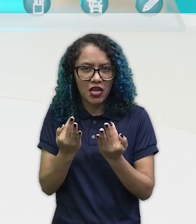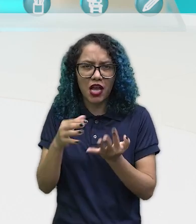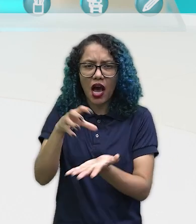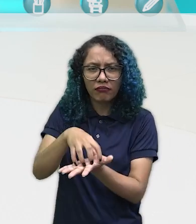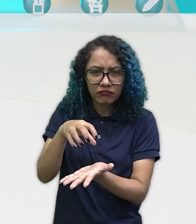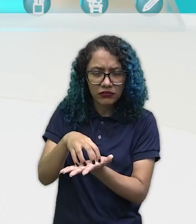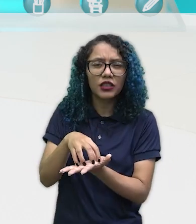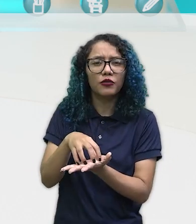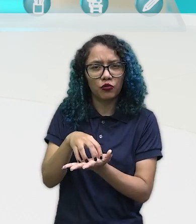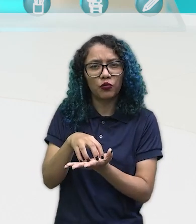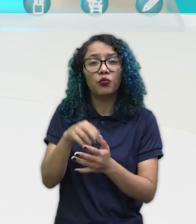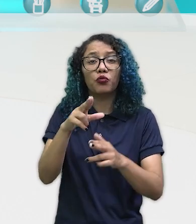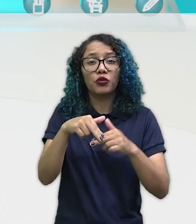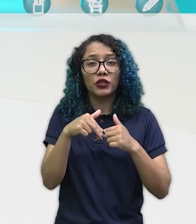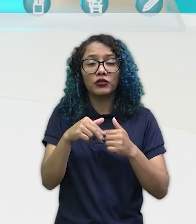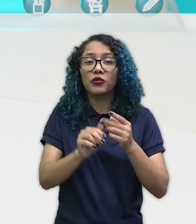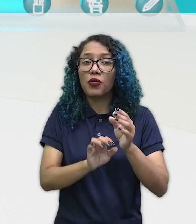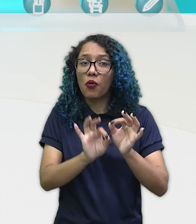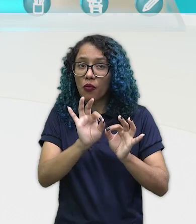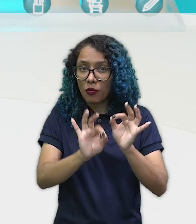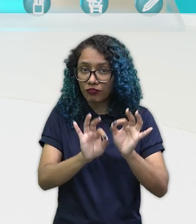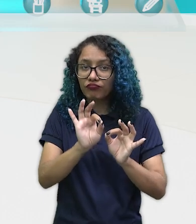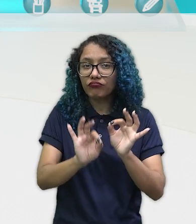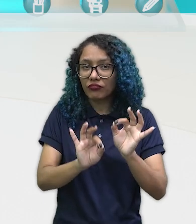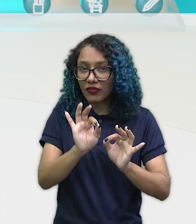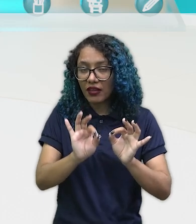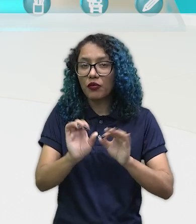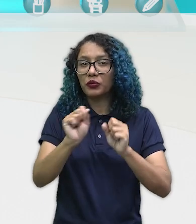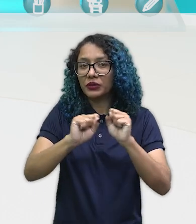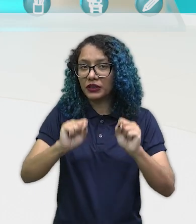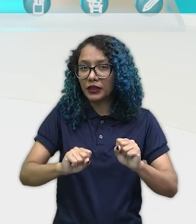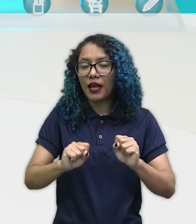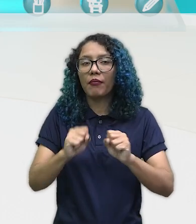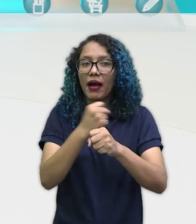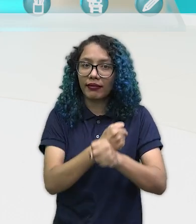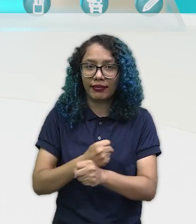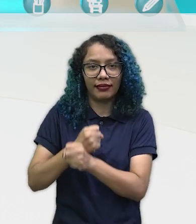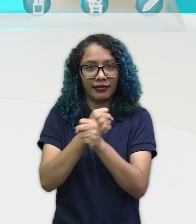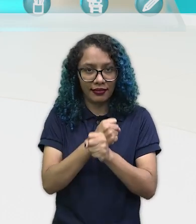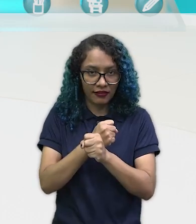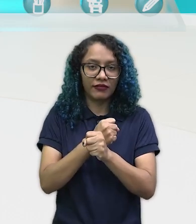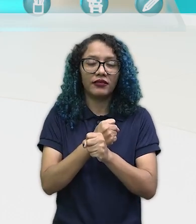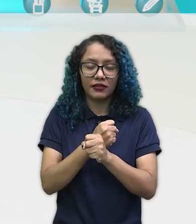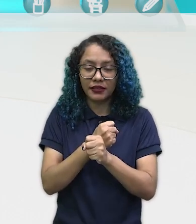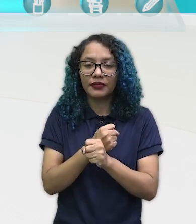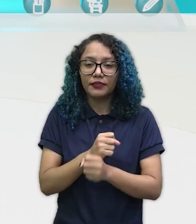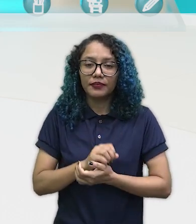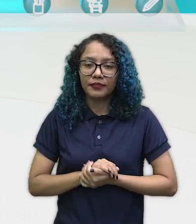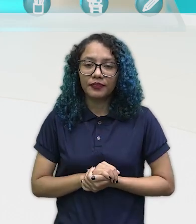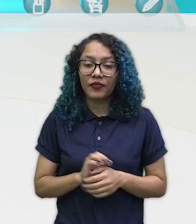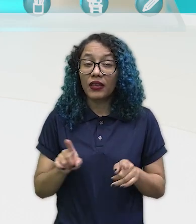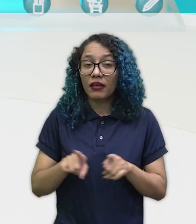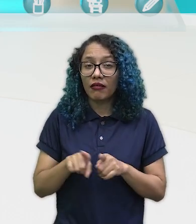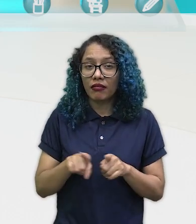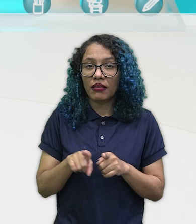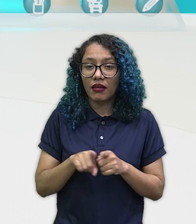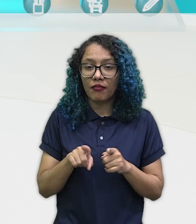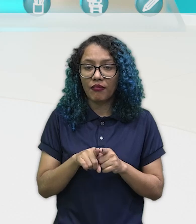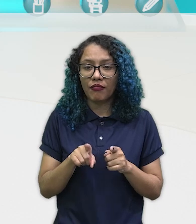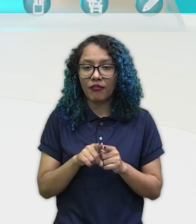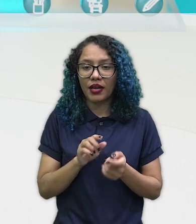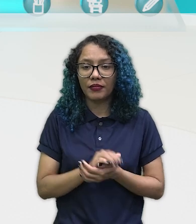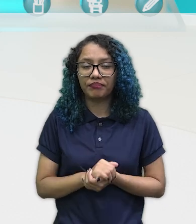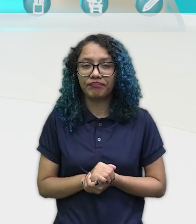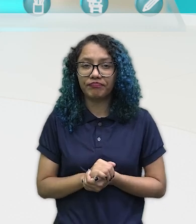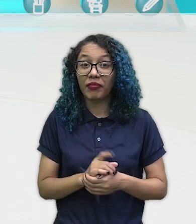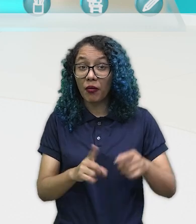tribo. Então, com isso, foi criados sistemas de defesa e o ser humano também passou a confeccionar